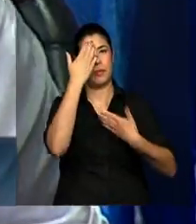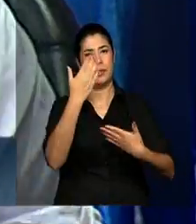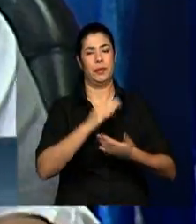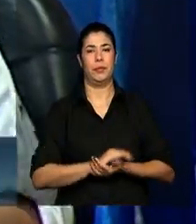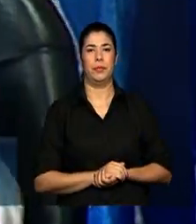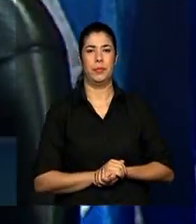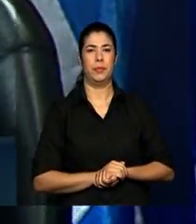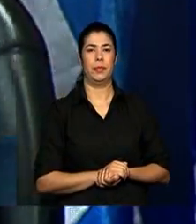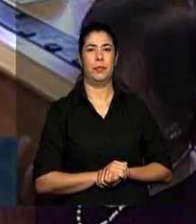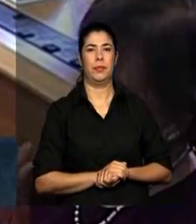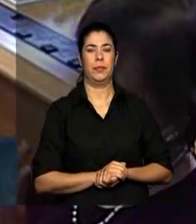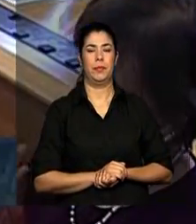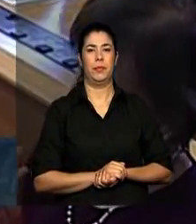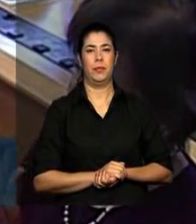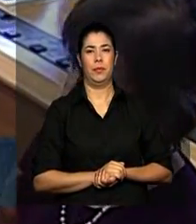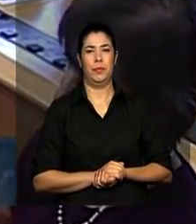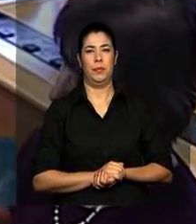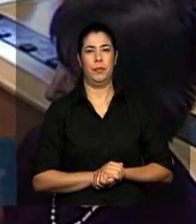Obrigada.